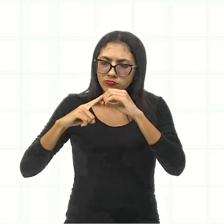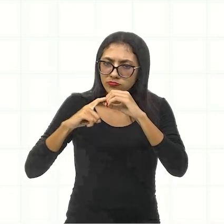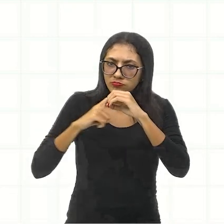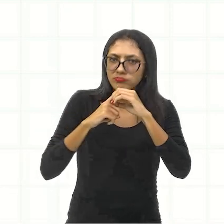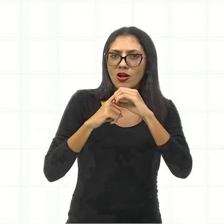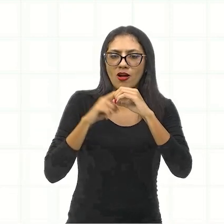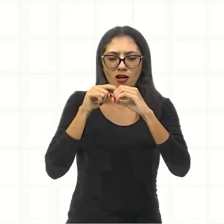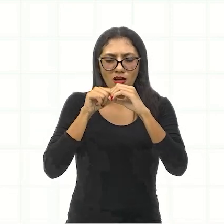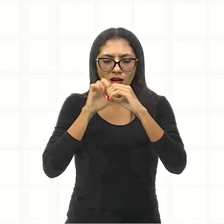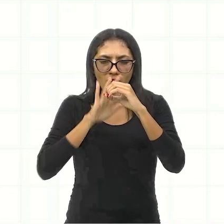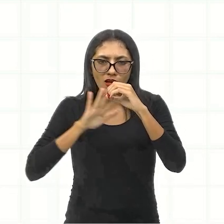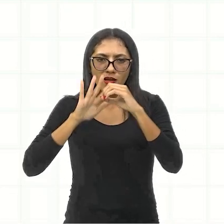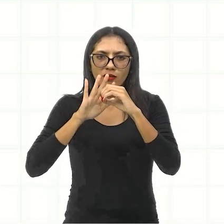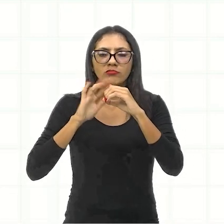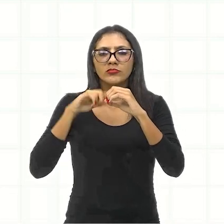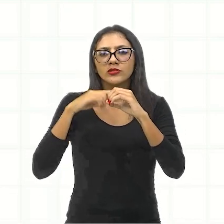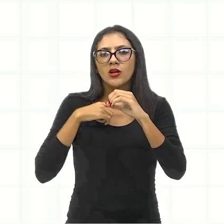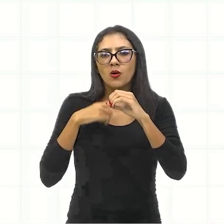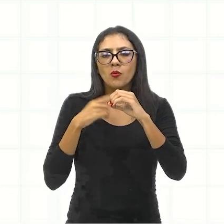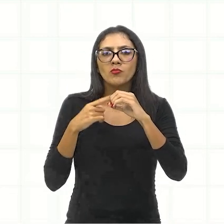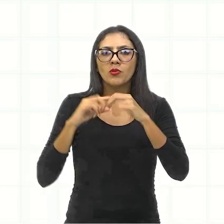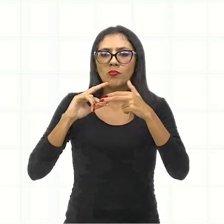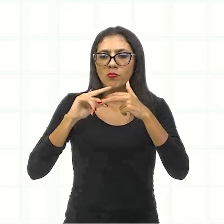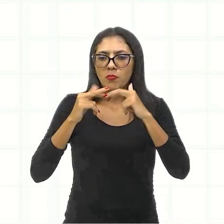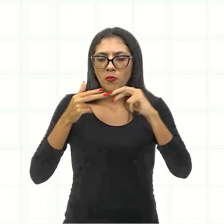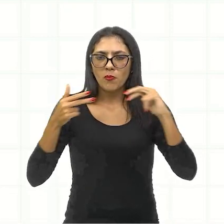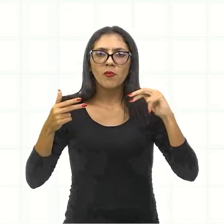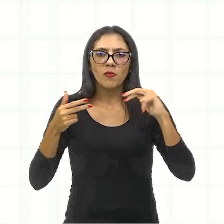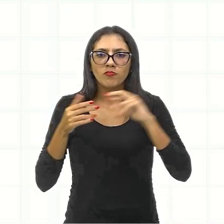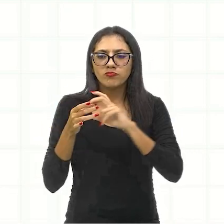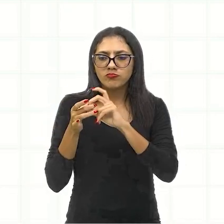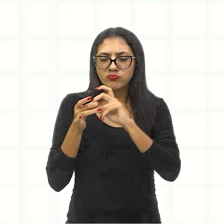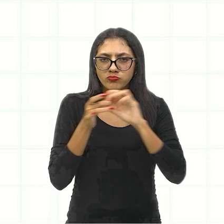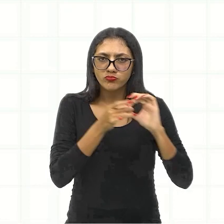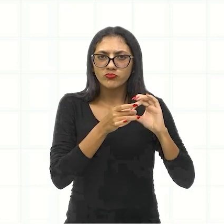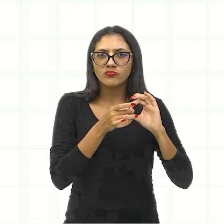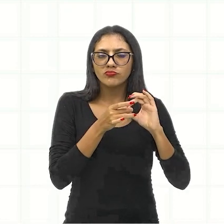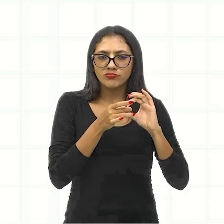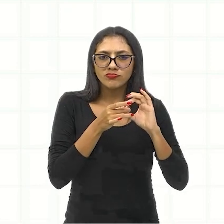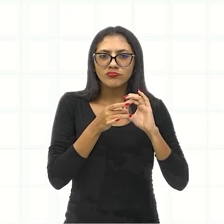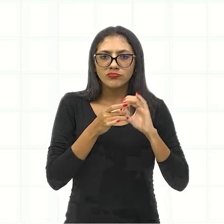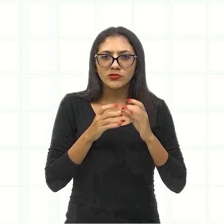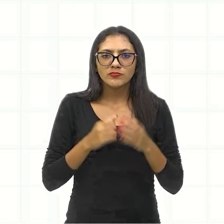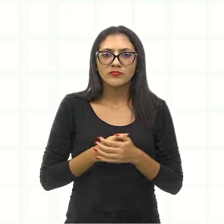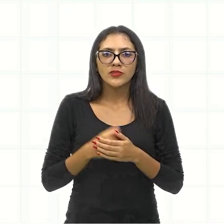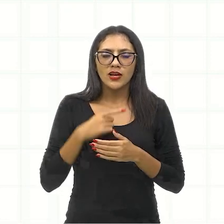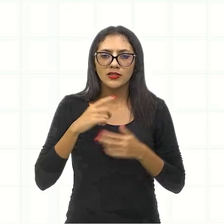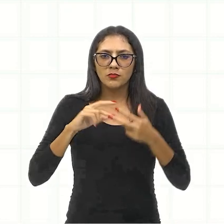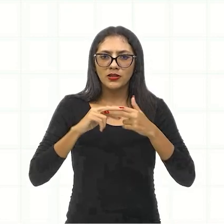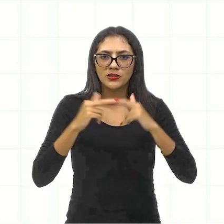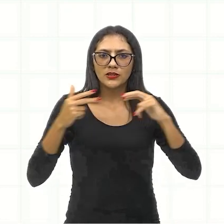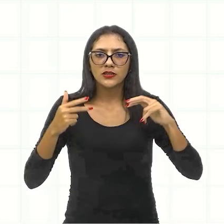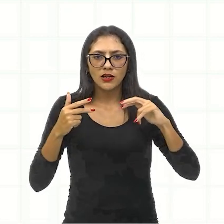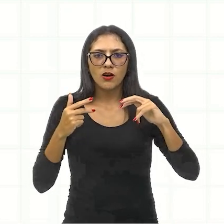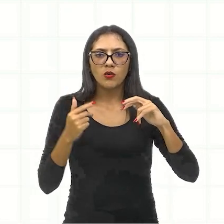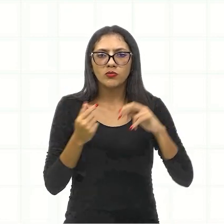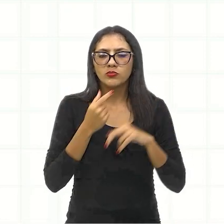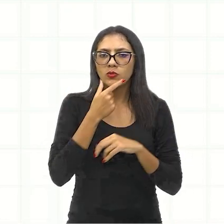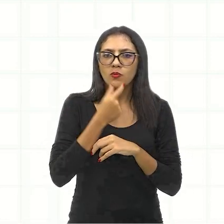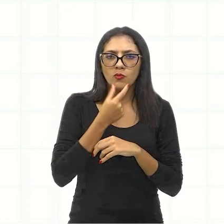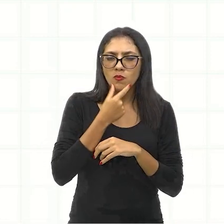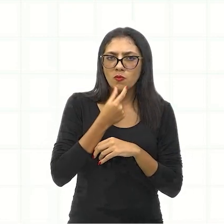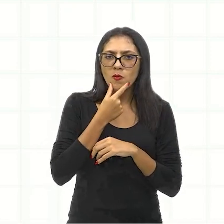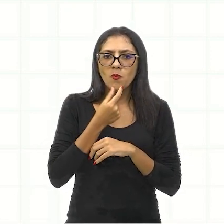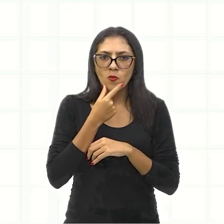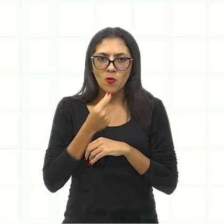essa membrana, o material genético aqui vai ser compartilhado, né? No caso, a gente vai ter o material genético vindo aí do